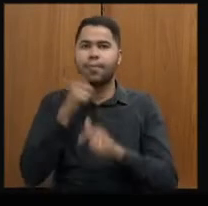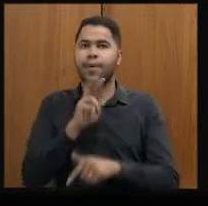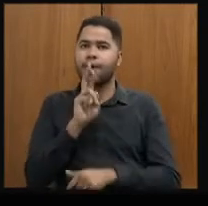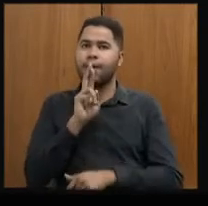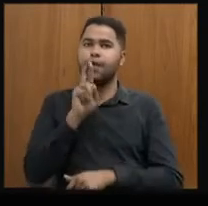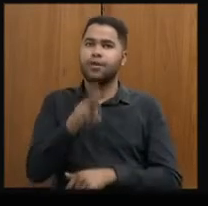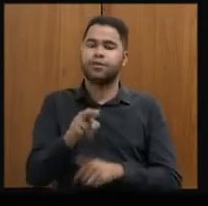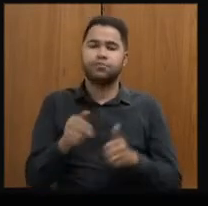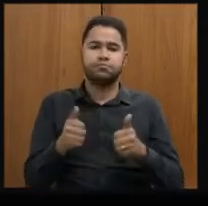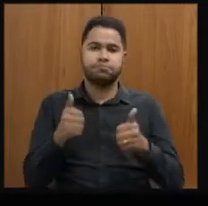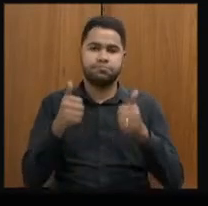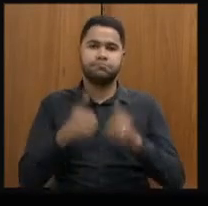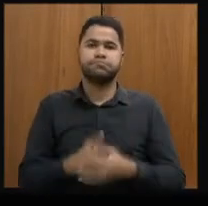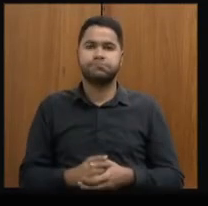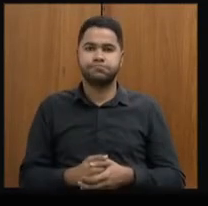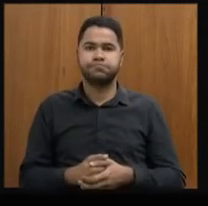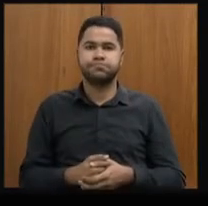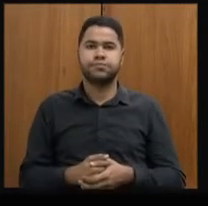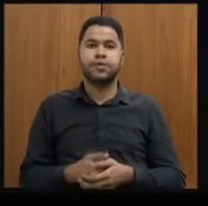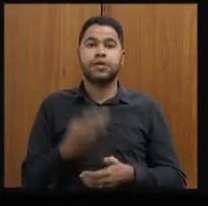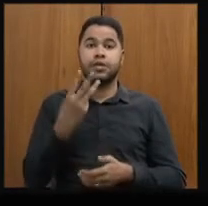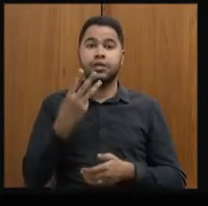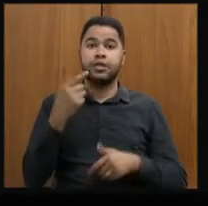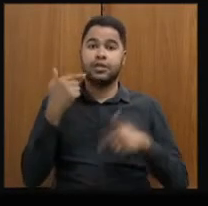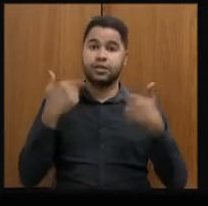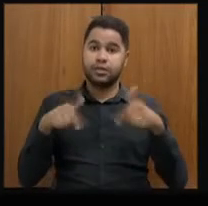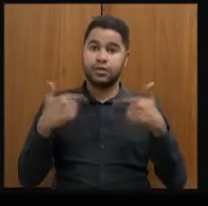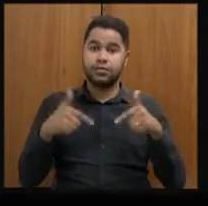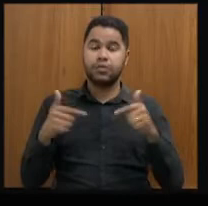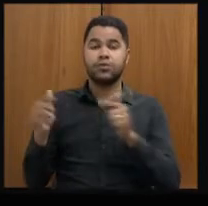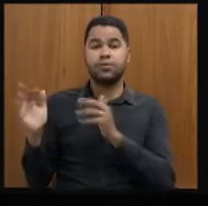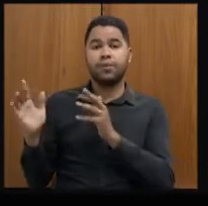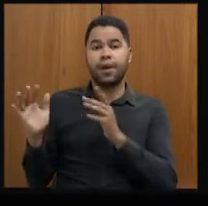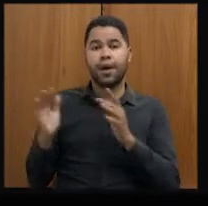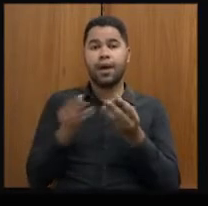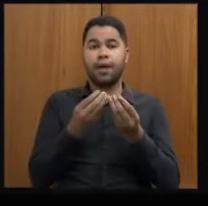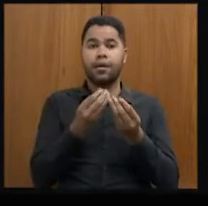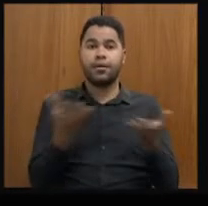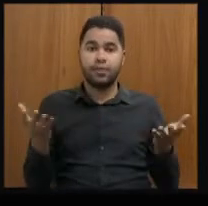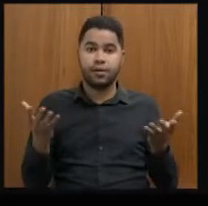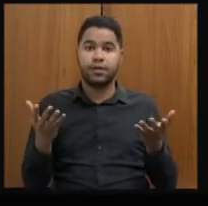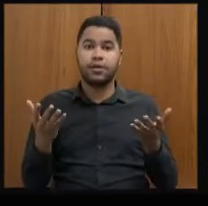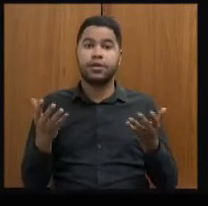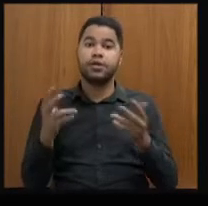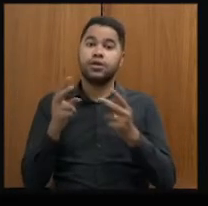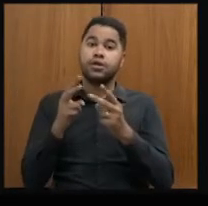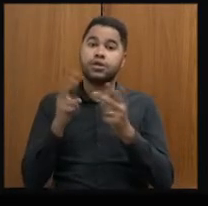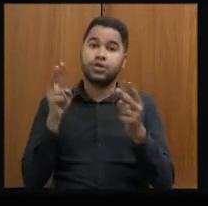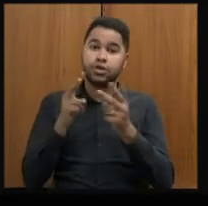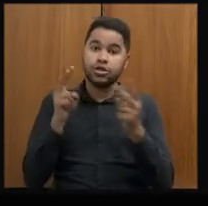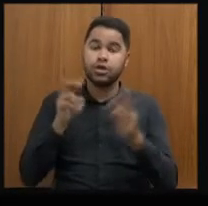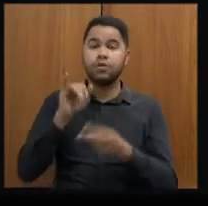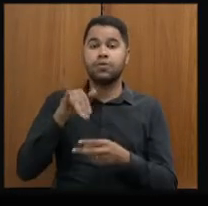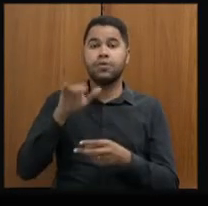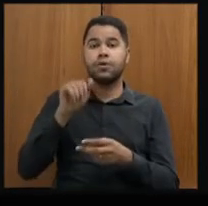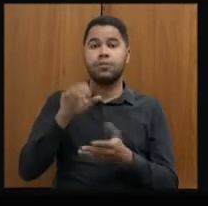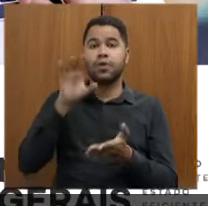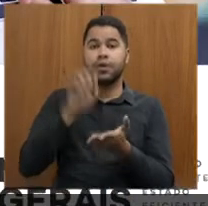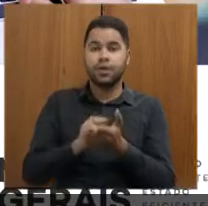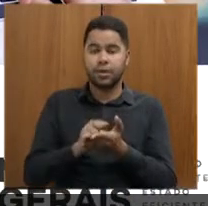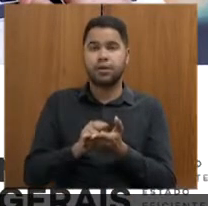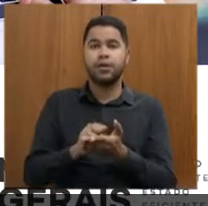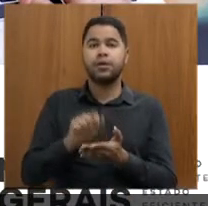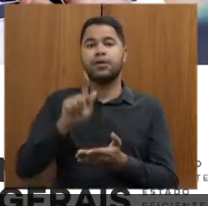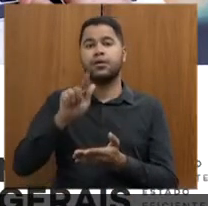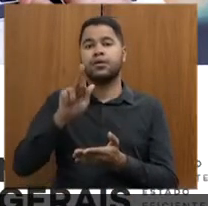resultados aí positivos três serviços passaram para o seu ofertado de forma digital também no ima que o registro de granjas